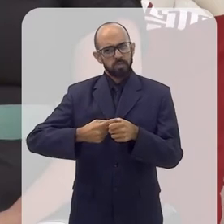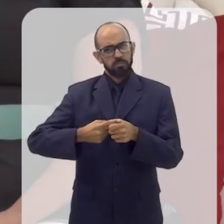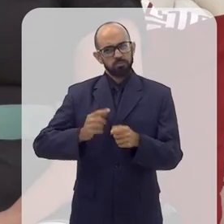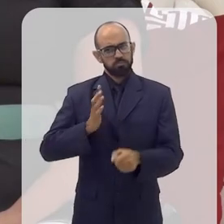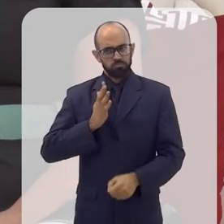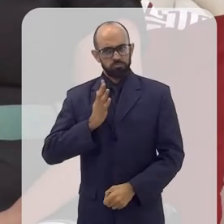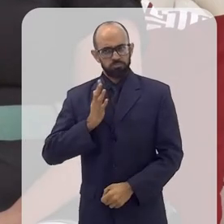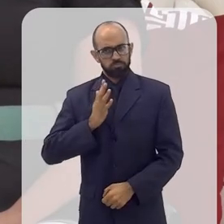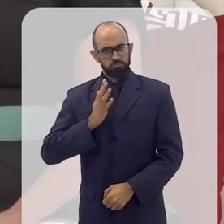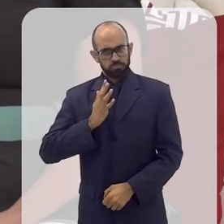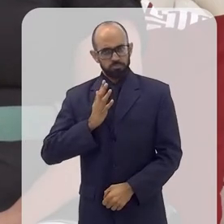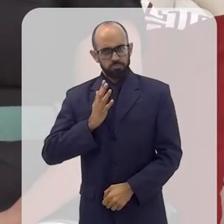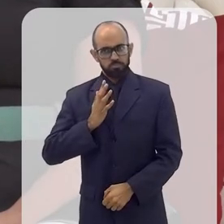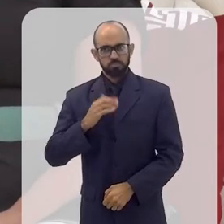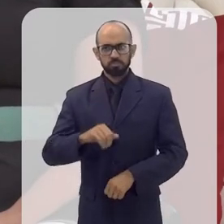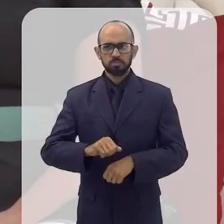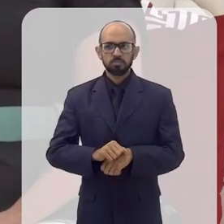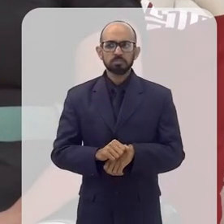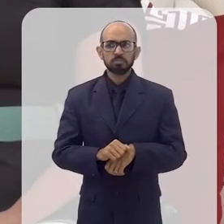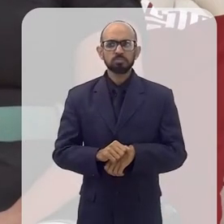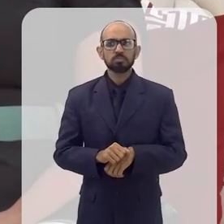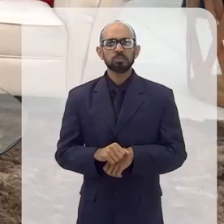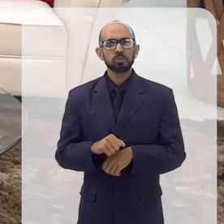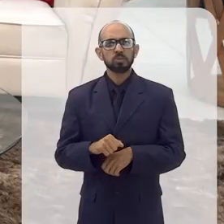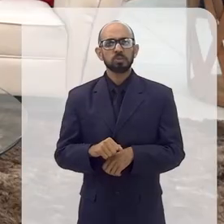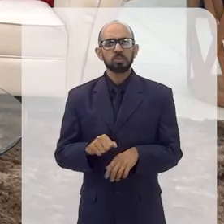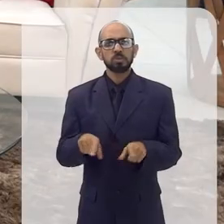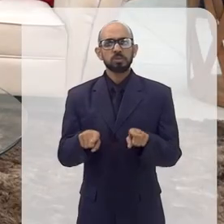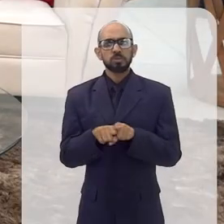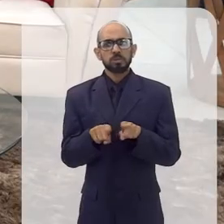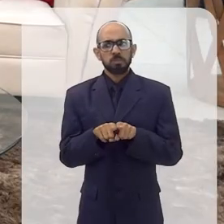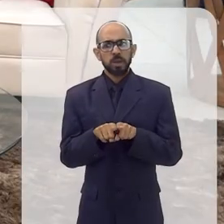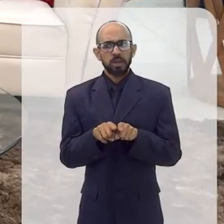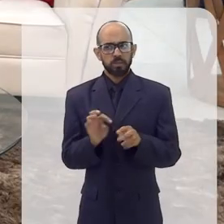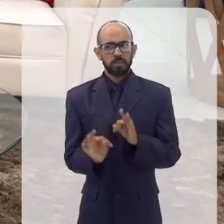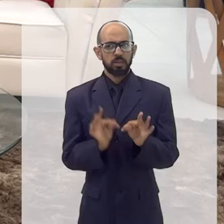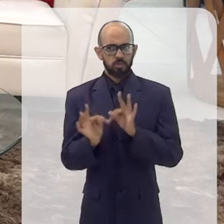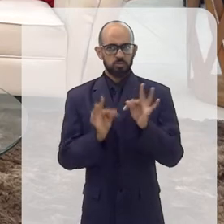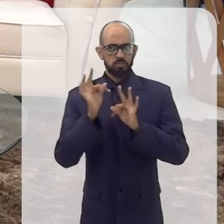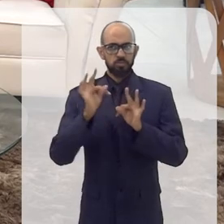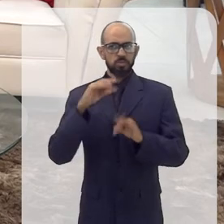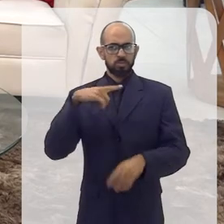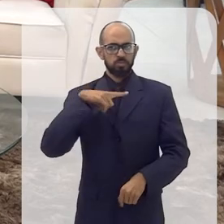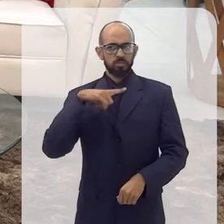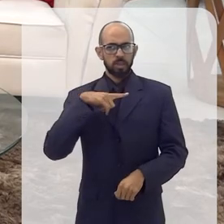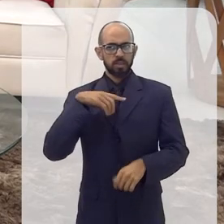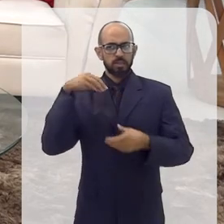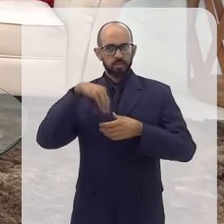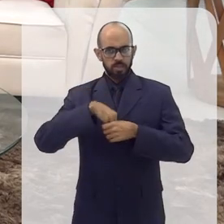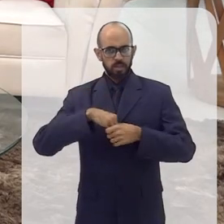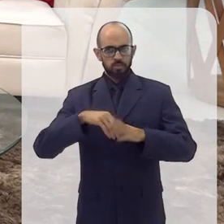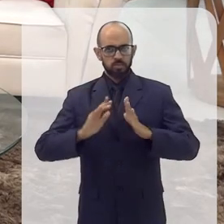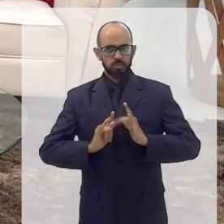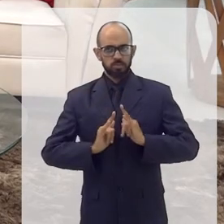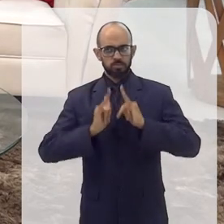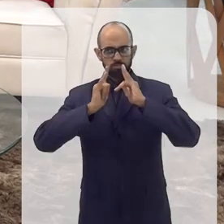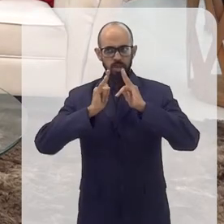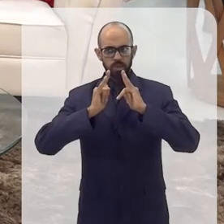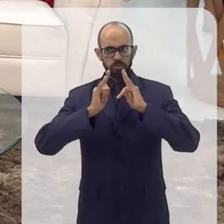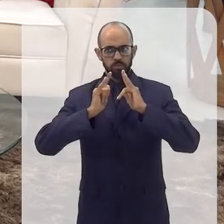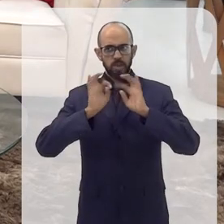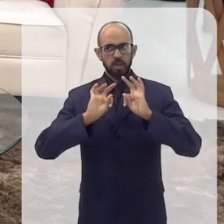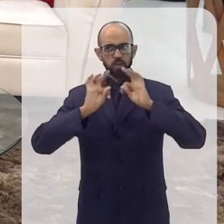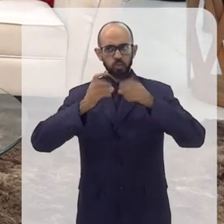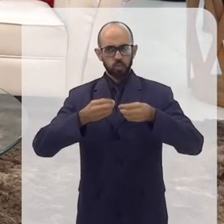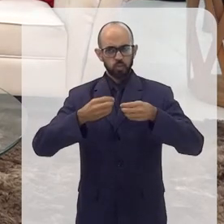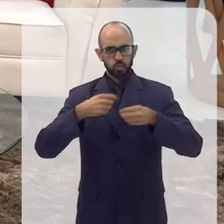nobres das grandes cidades. E existe muita tecnologia dentro desses edifícios também, para